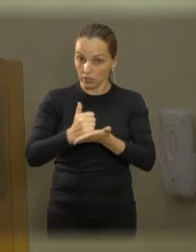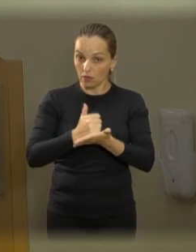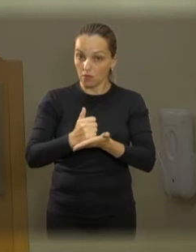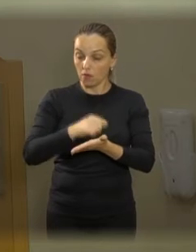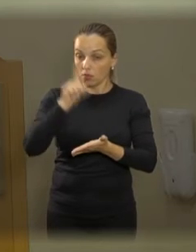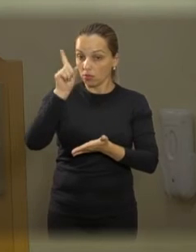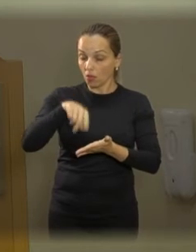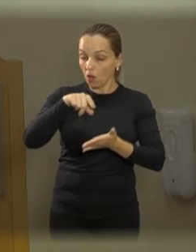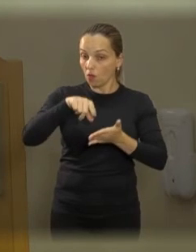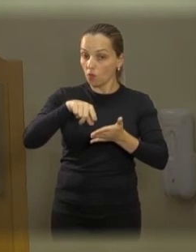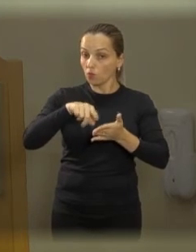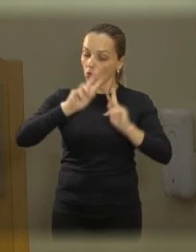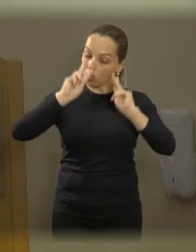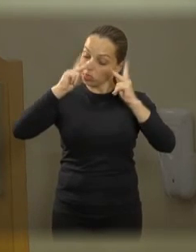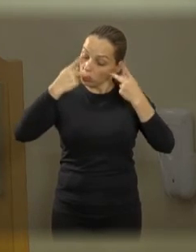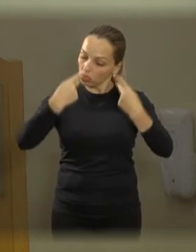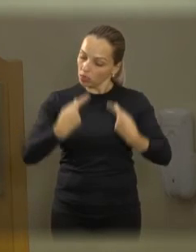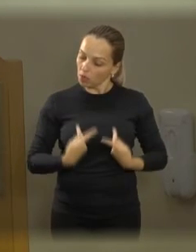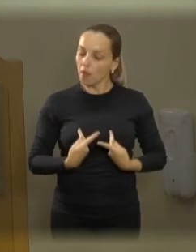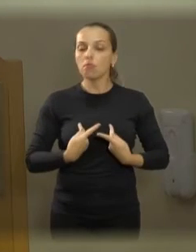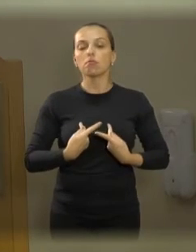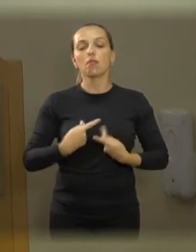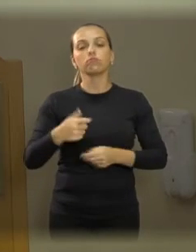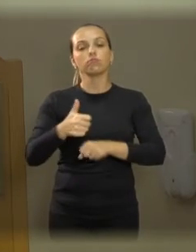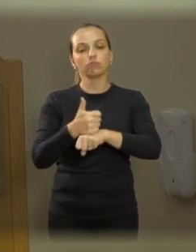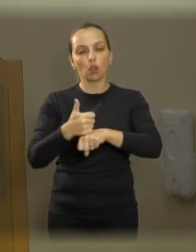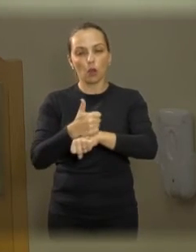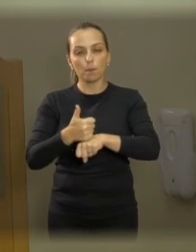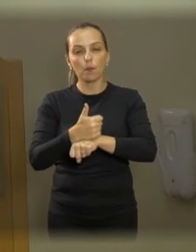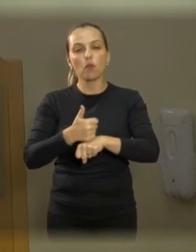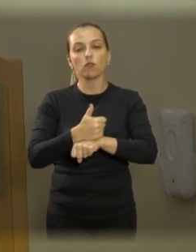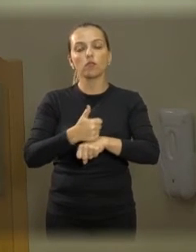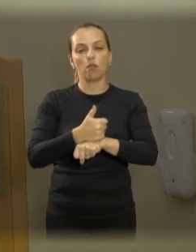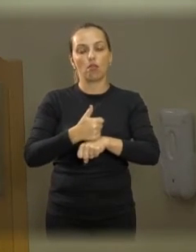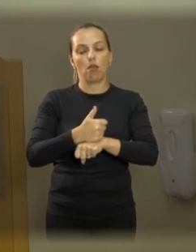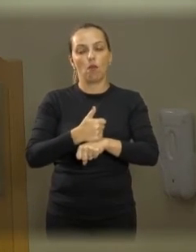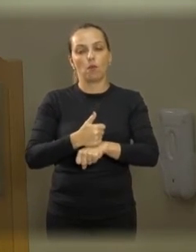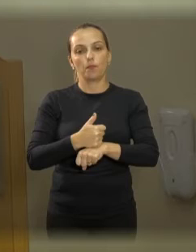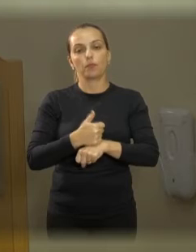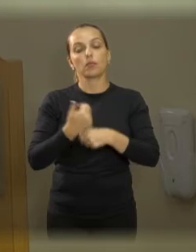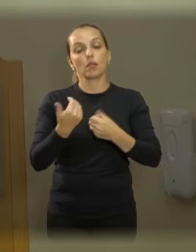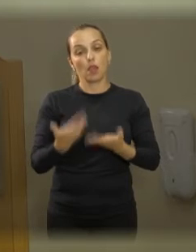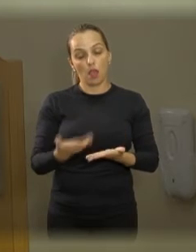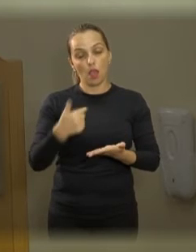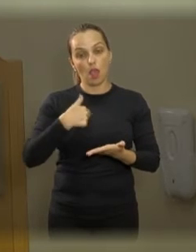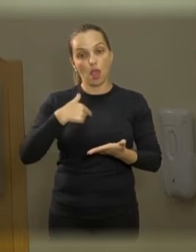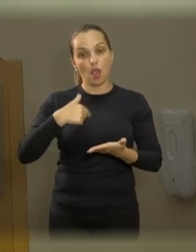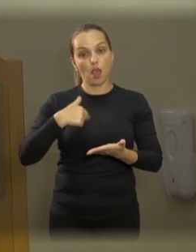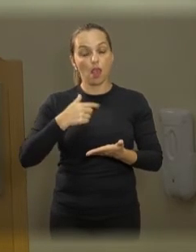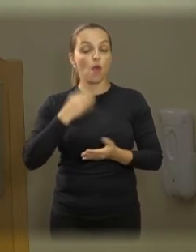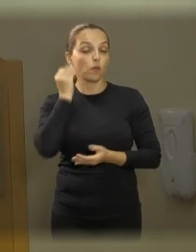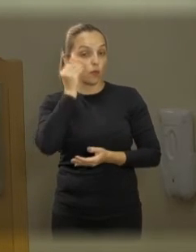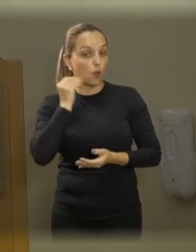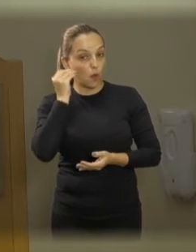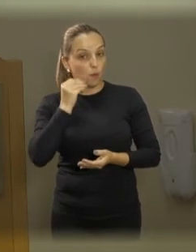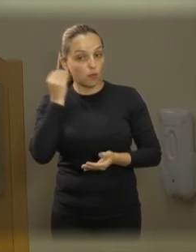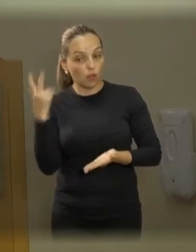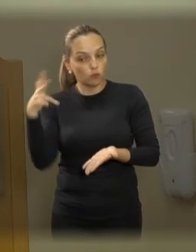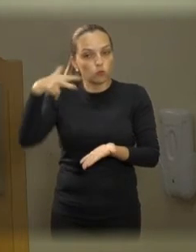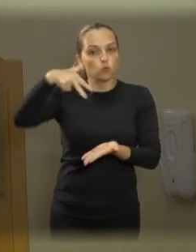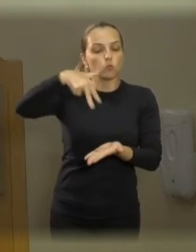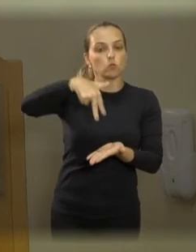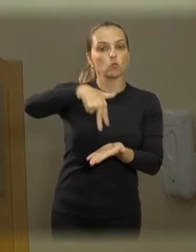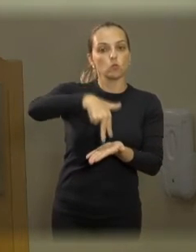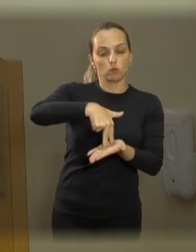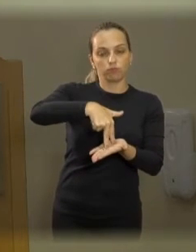categoria profissional. É a primeira vez que eu tenho a oportunidade de estar vindo aqui prestigiar esse